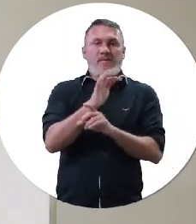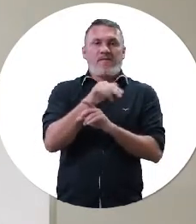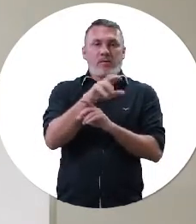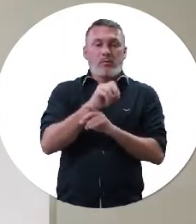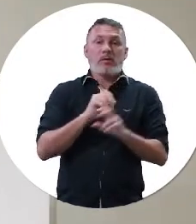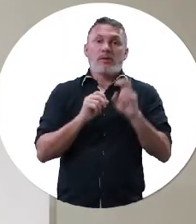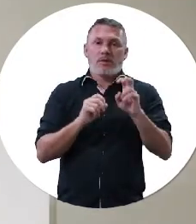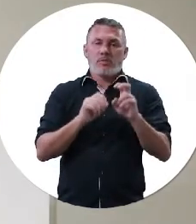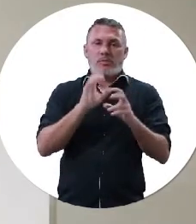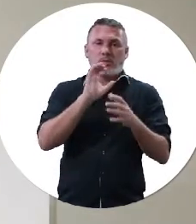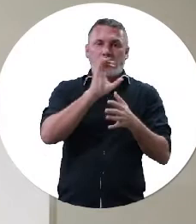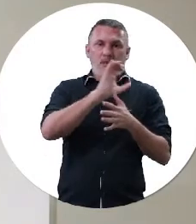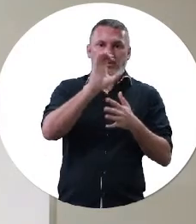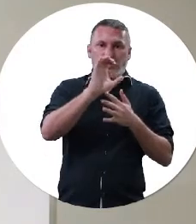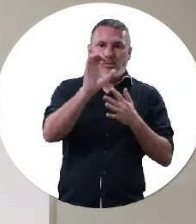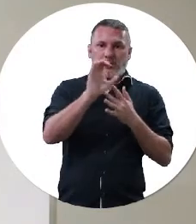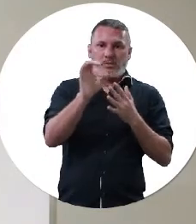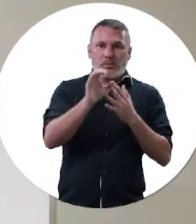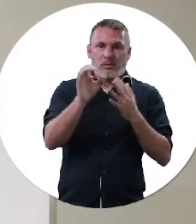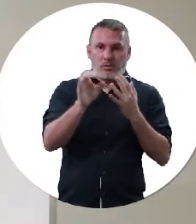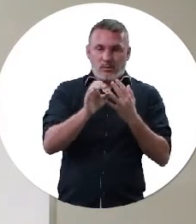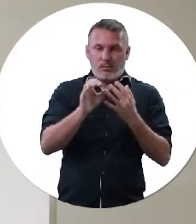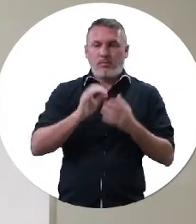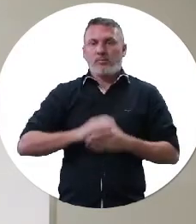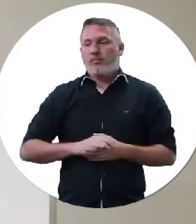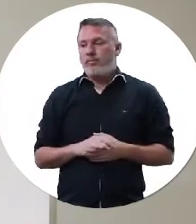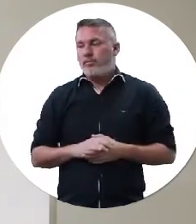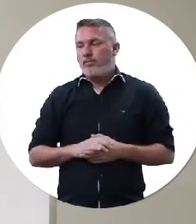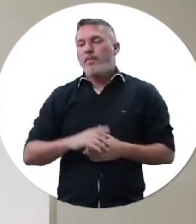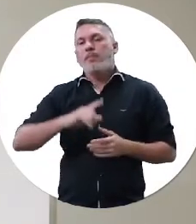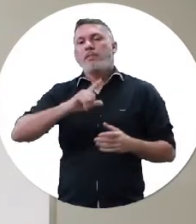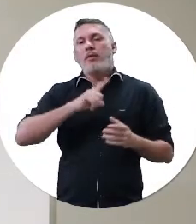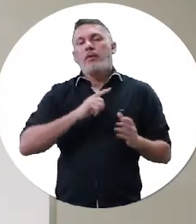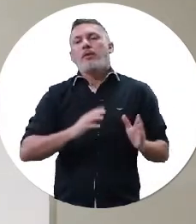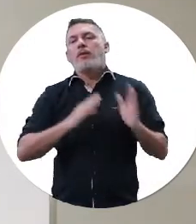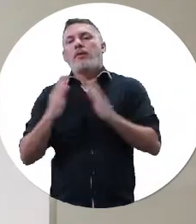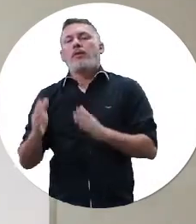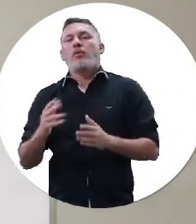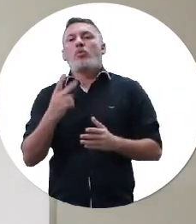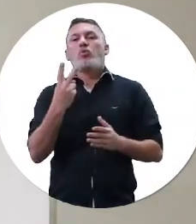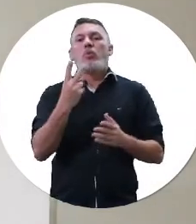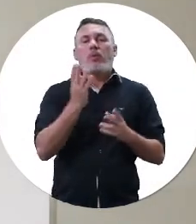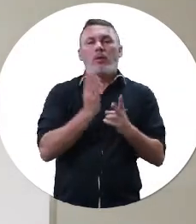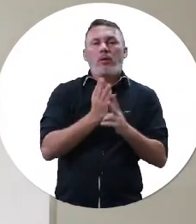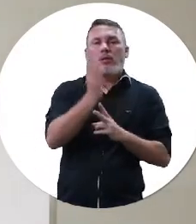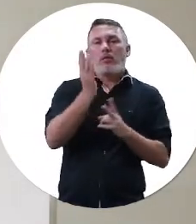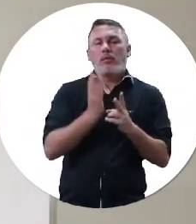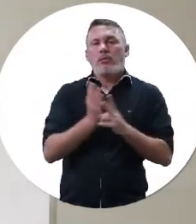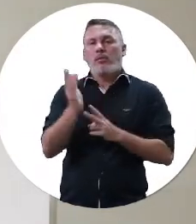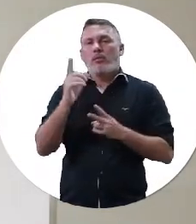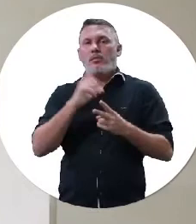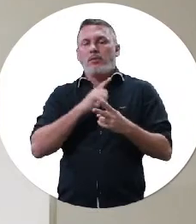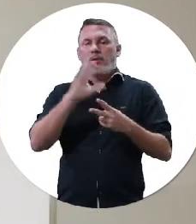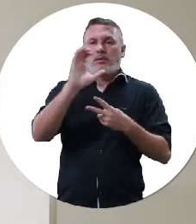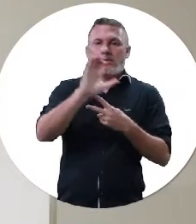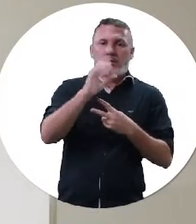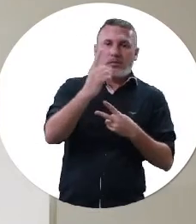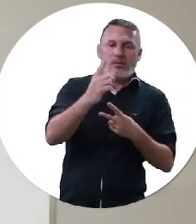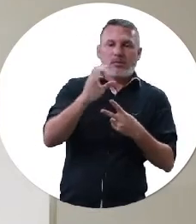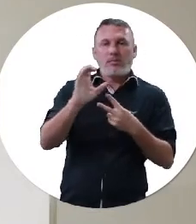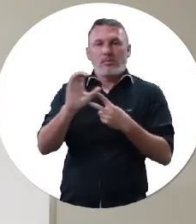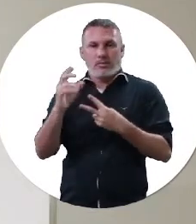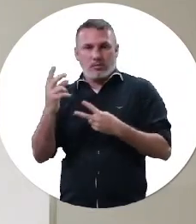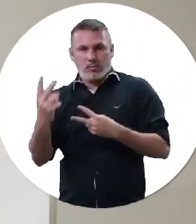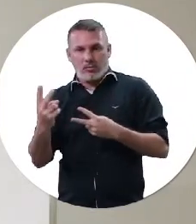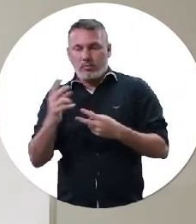Tem uma ligação dupla entre o carbono 1 e 2. No carbono 1 e